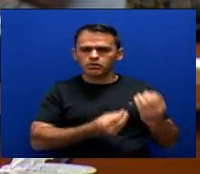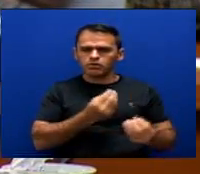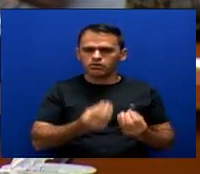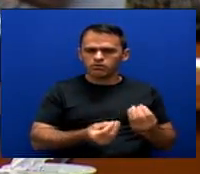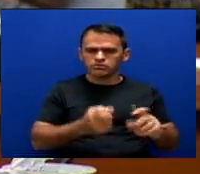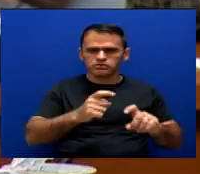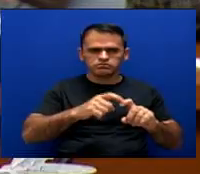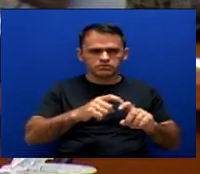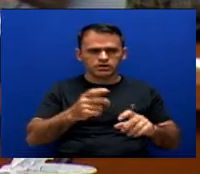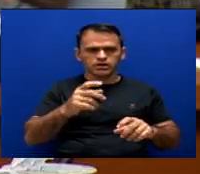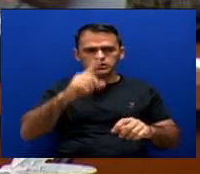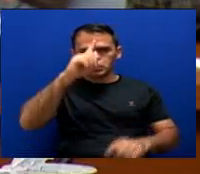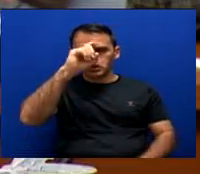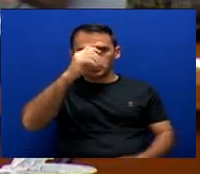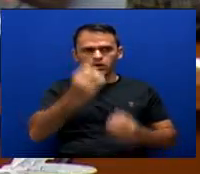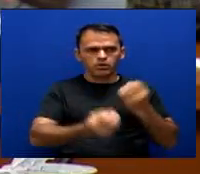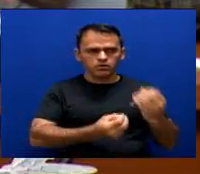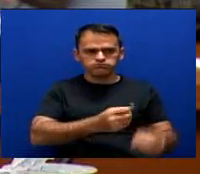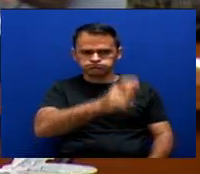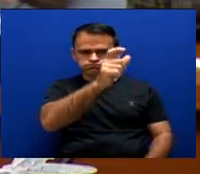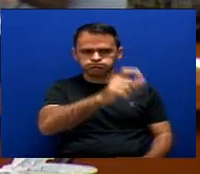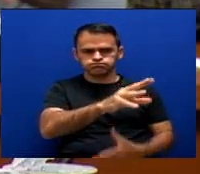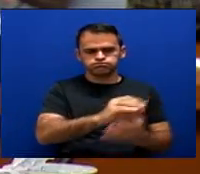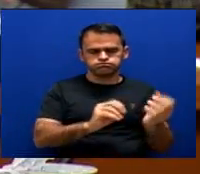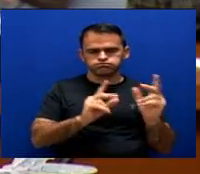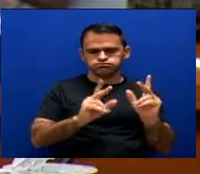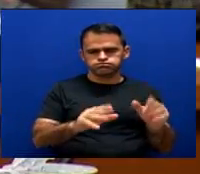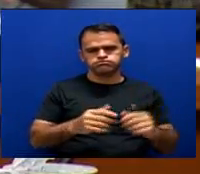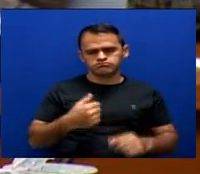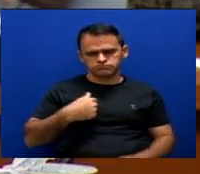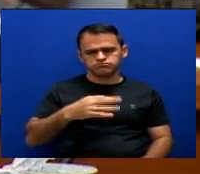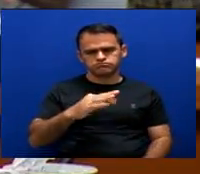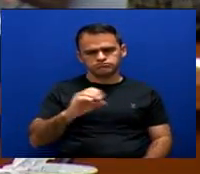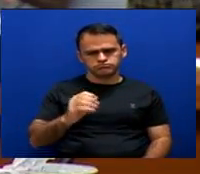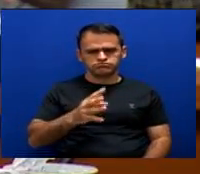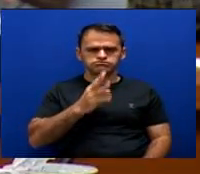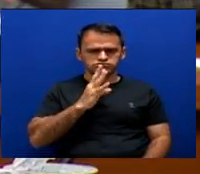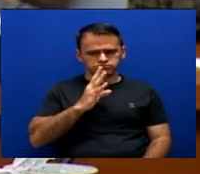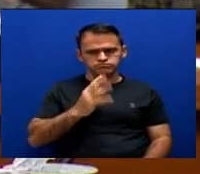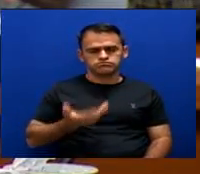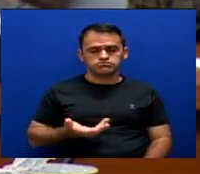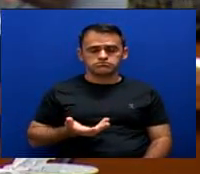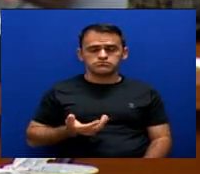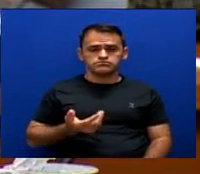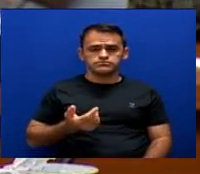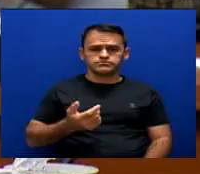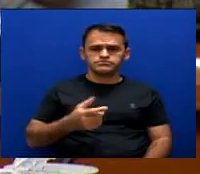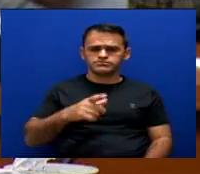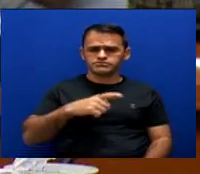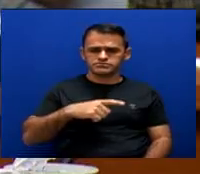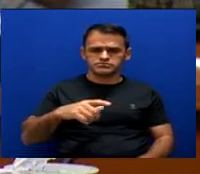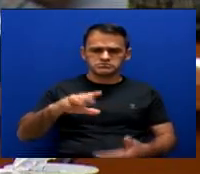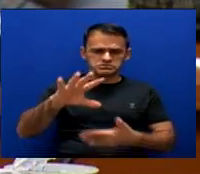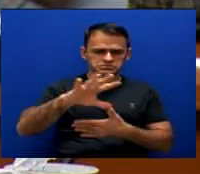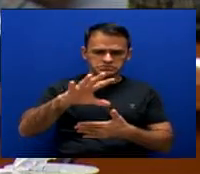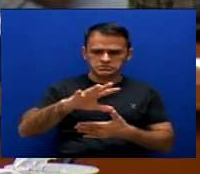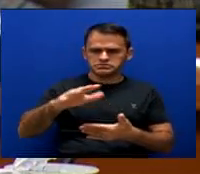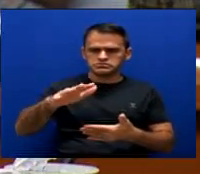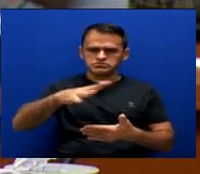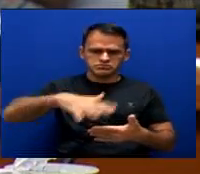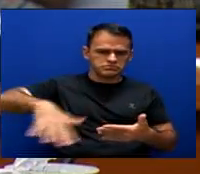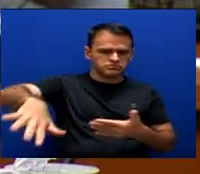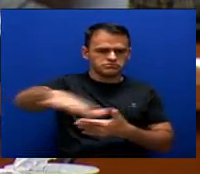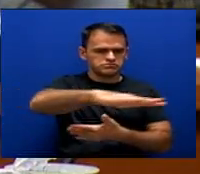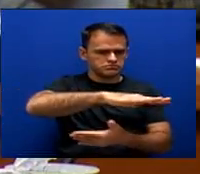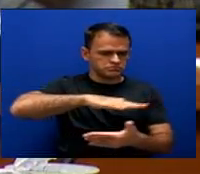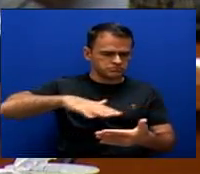e hoje como terapeuta do serviço eu entendo que a rede substitutiva porém fala de território regionalização